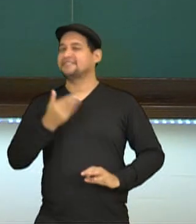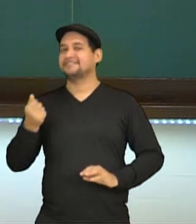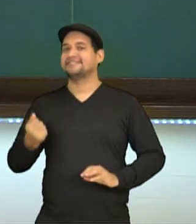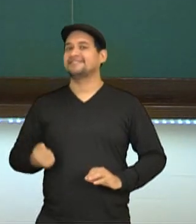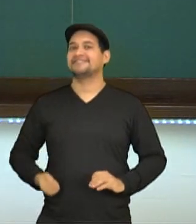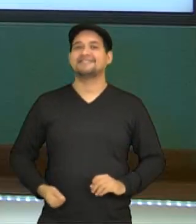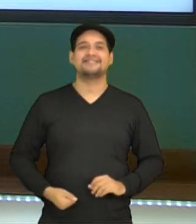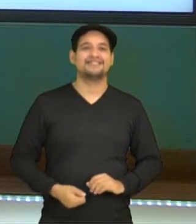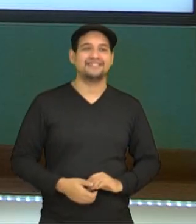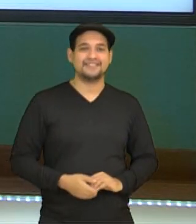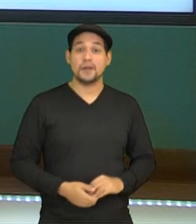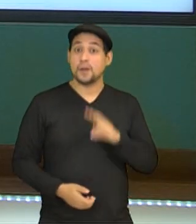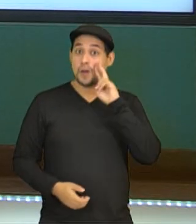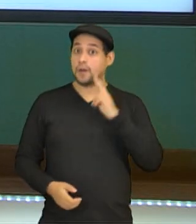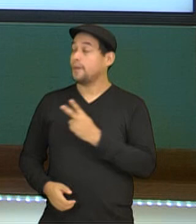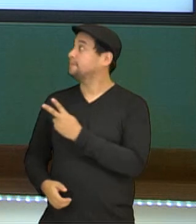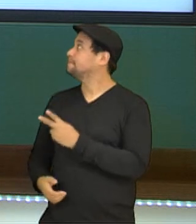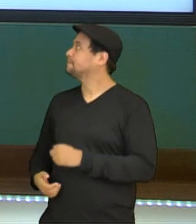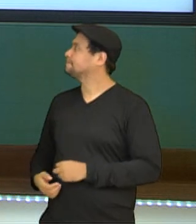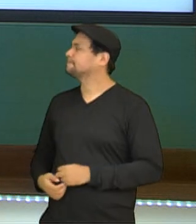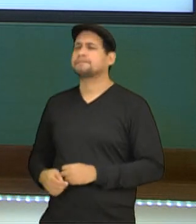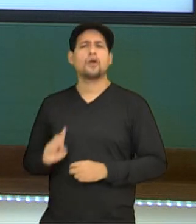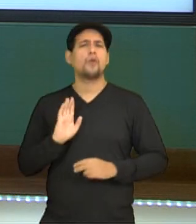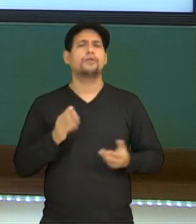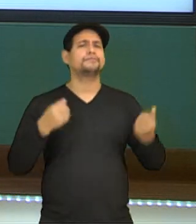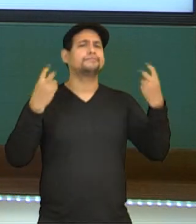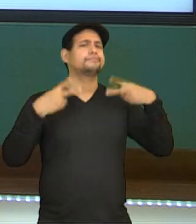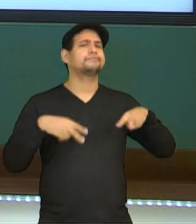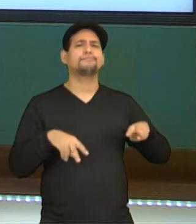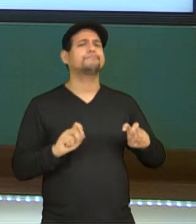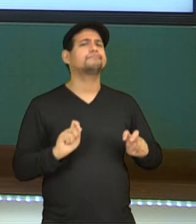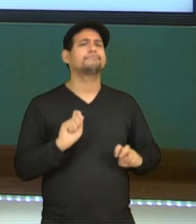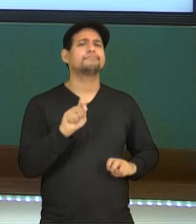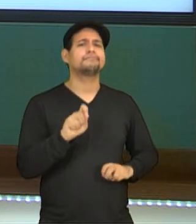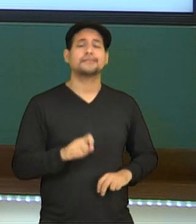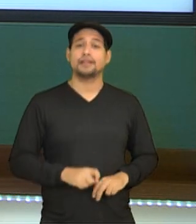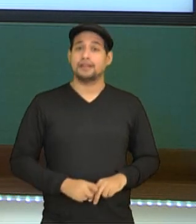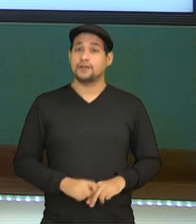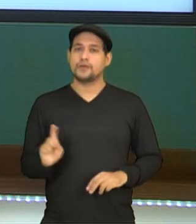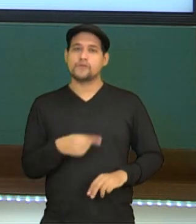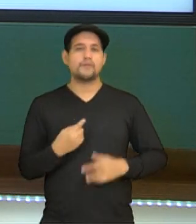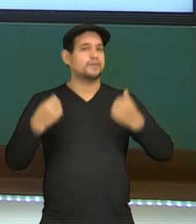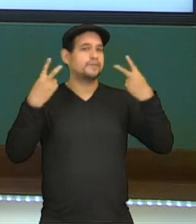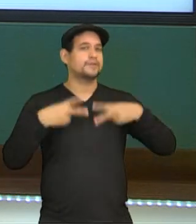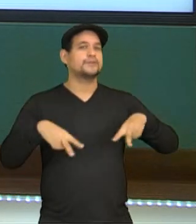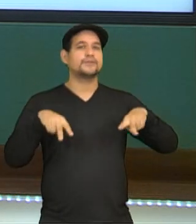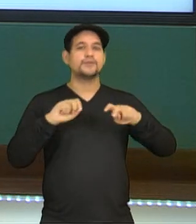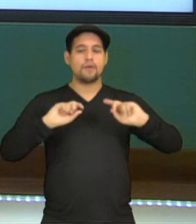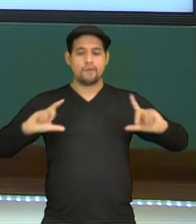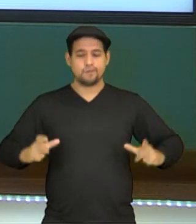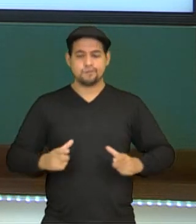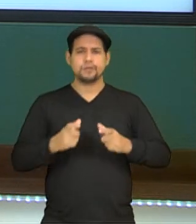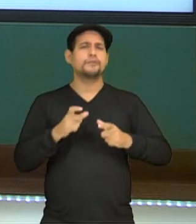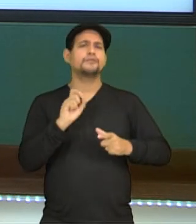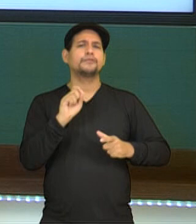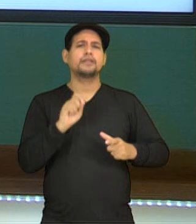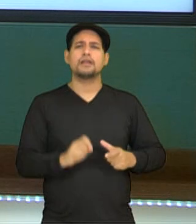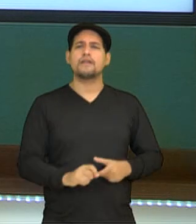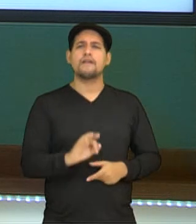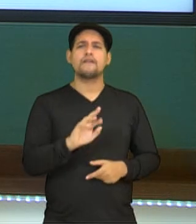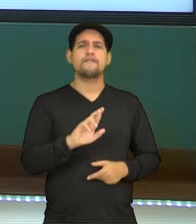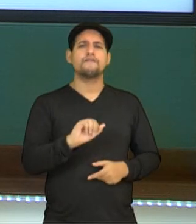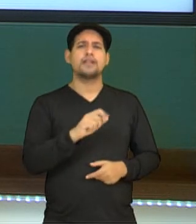me acompanhe. Olha só, o que nós vamos falar na aula de hoje, né? Vamos falar sobre a redução de frações, tá? Ao